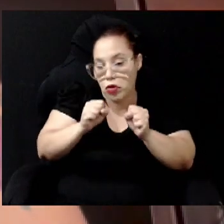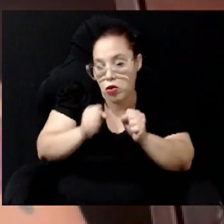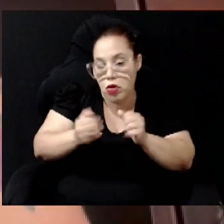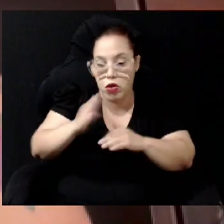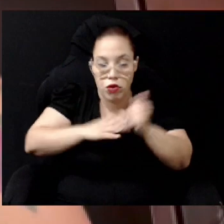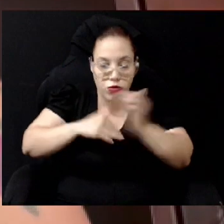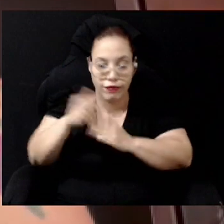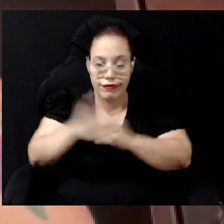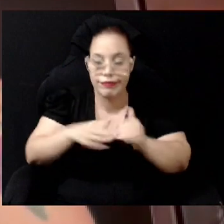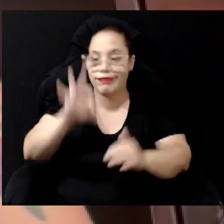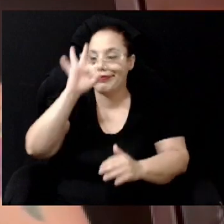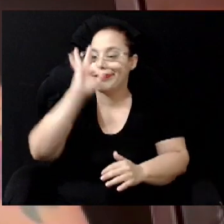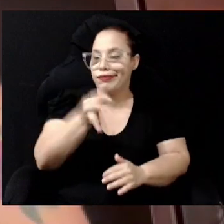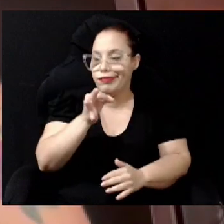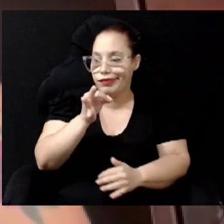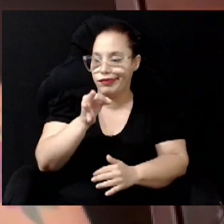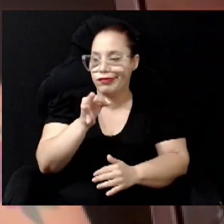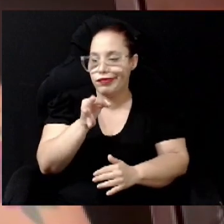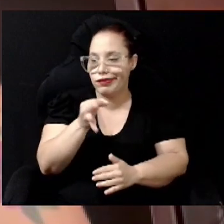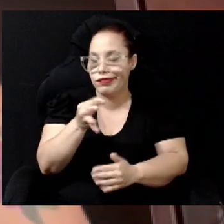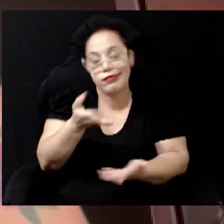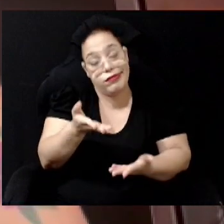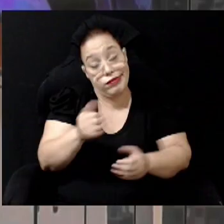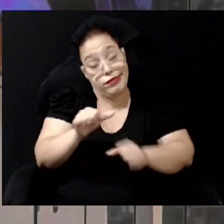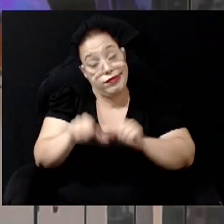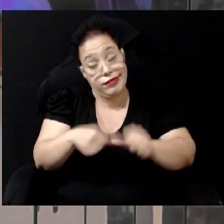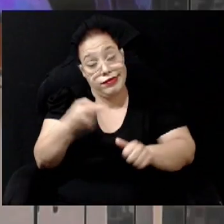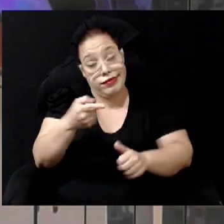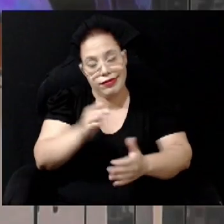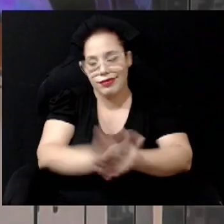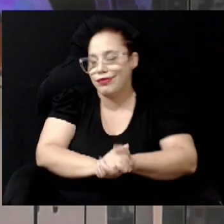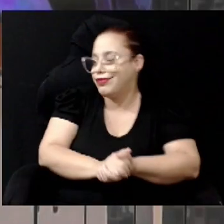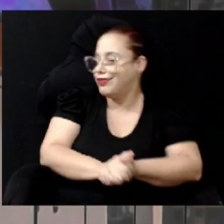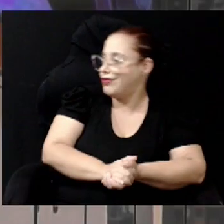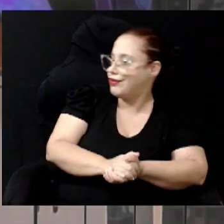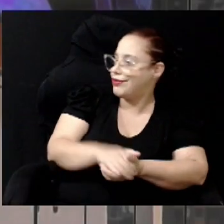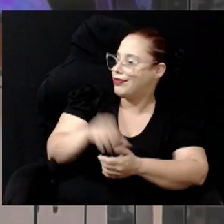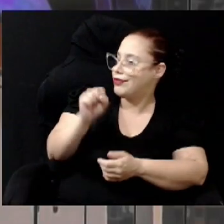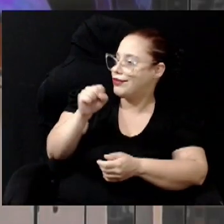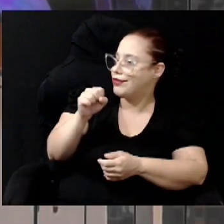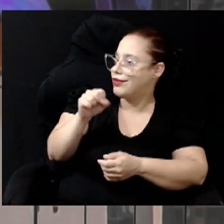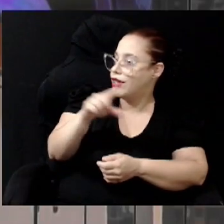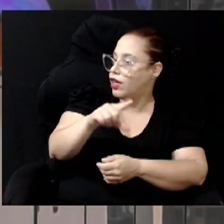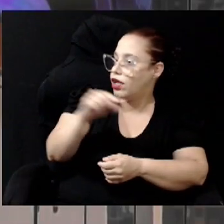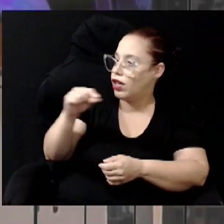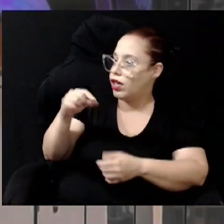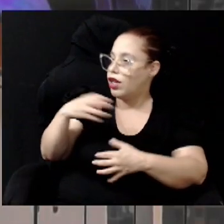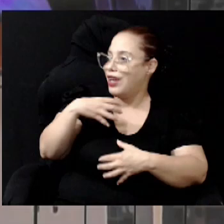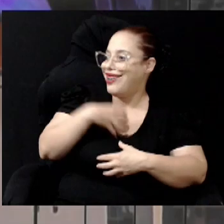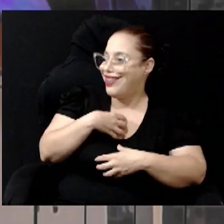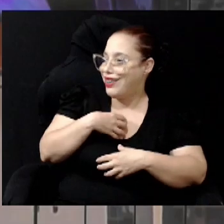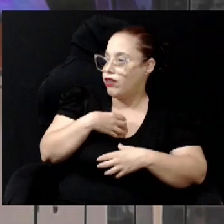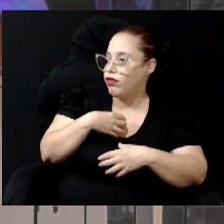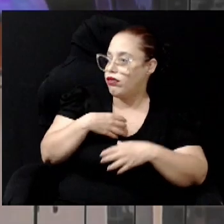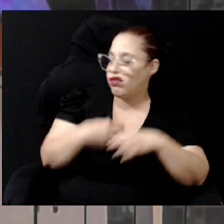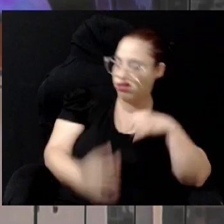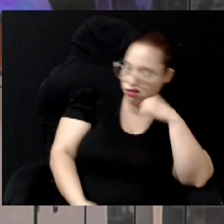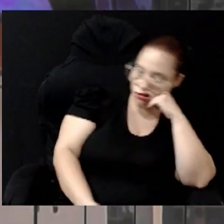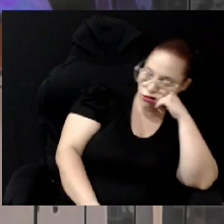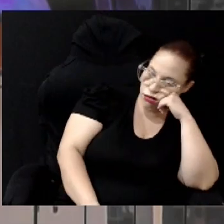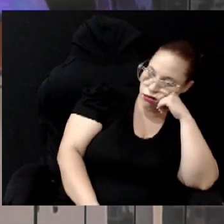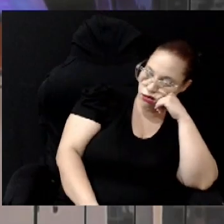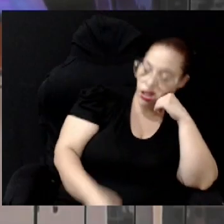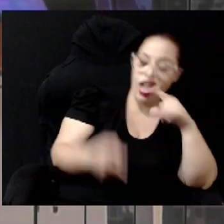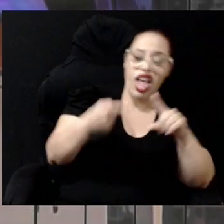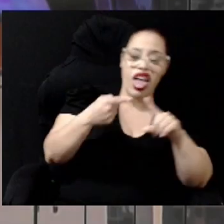mais efetiva para essa mudança. E aí você sai daquela sensação de apatia, de falta de propósito e